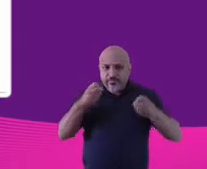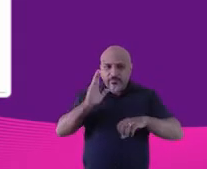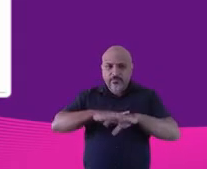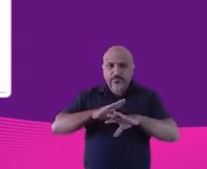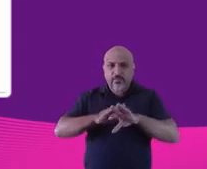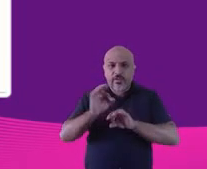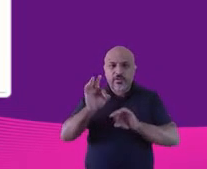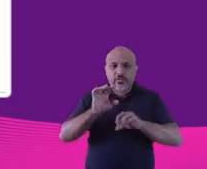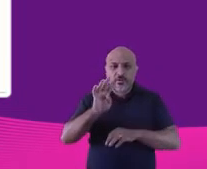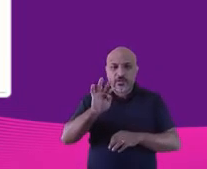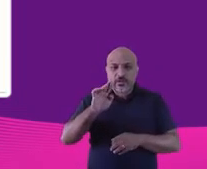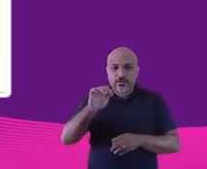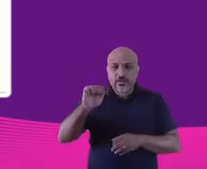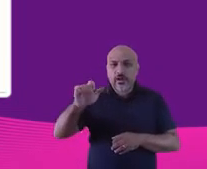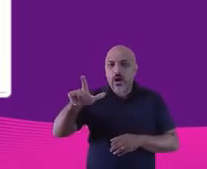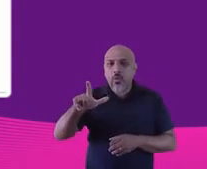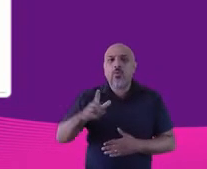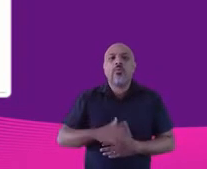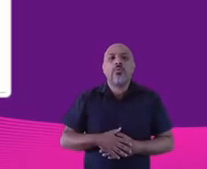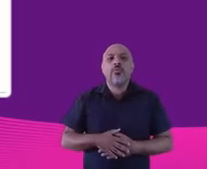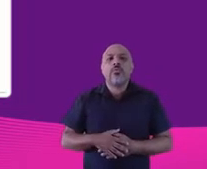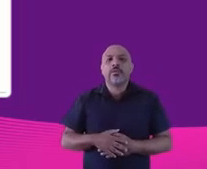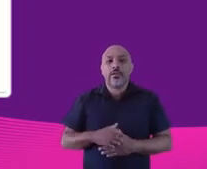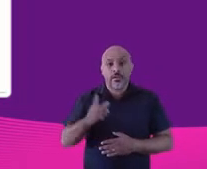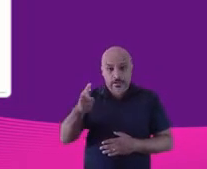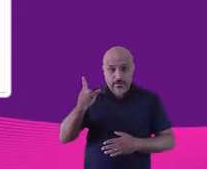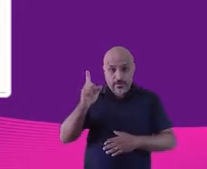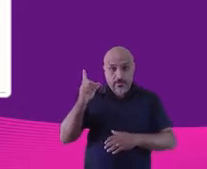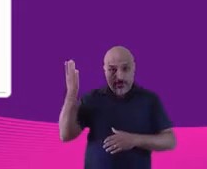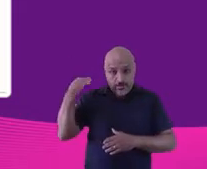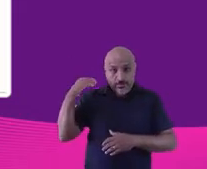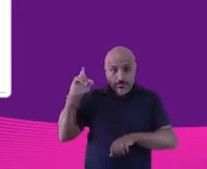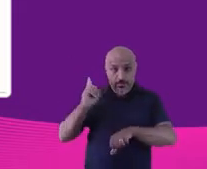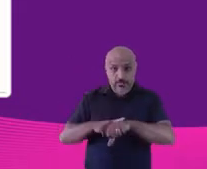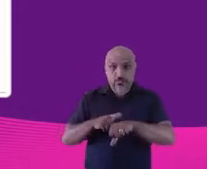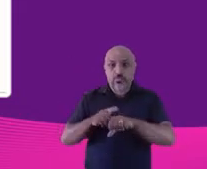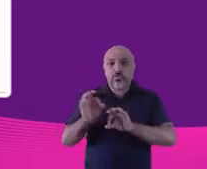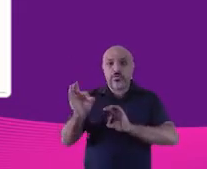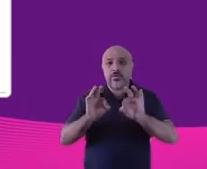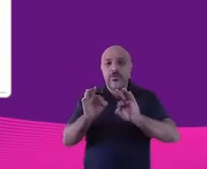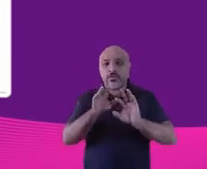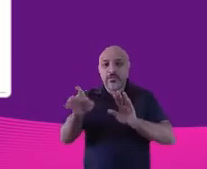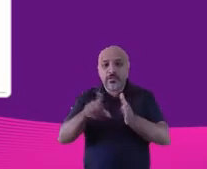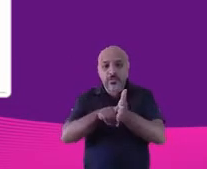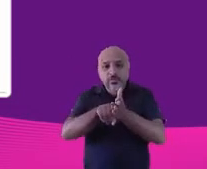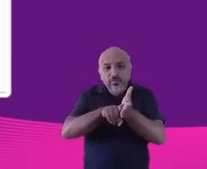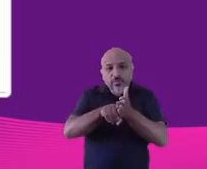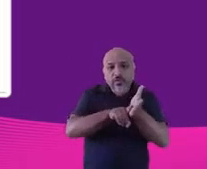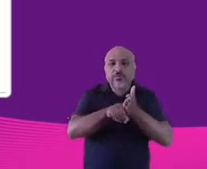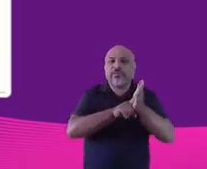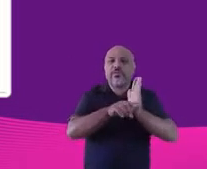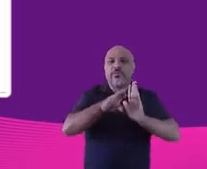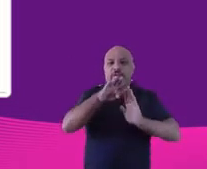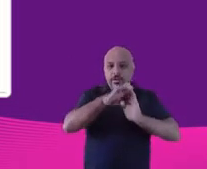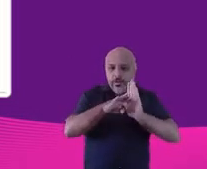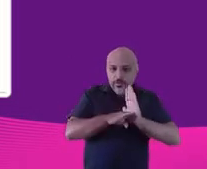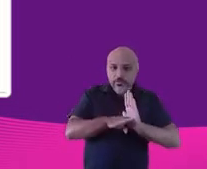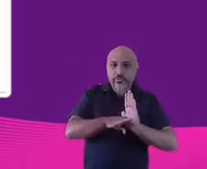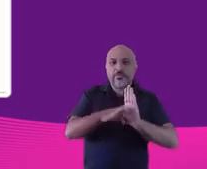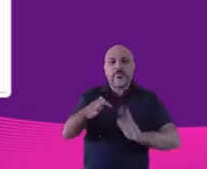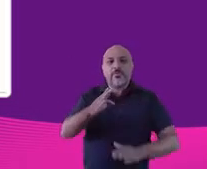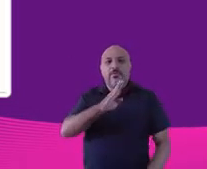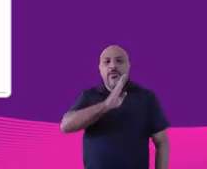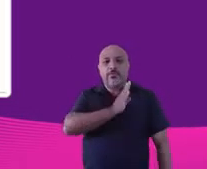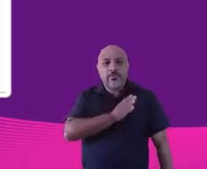atrial e, na época, na realização da investigação do pré-procedimento cardíaco,